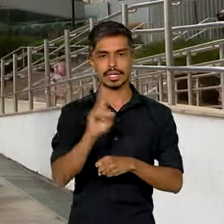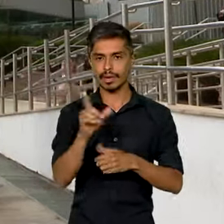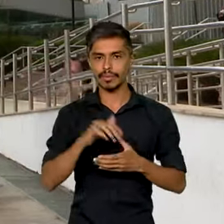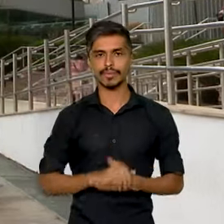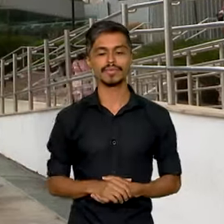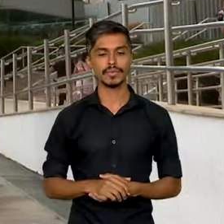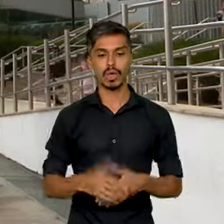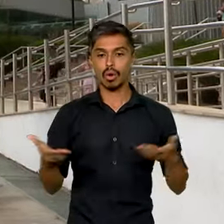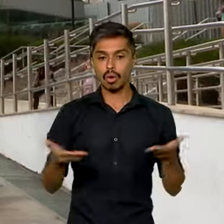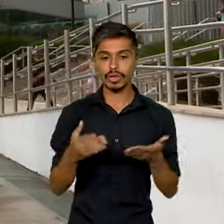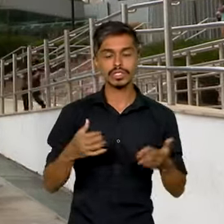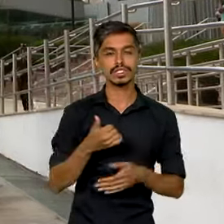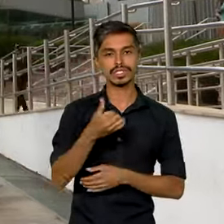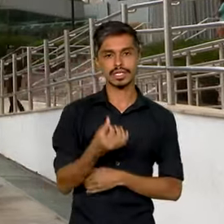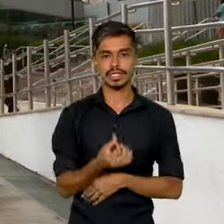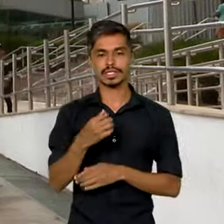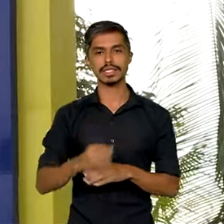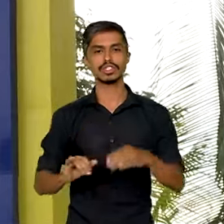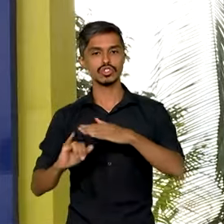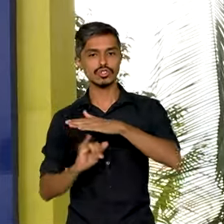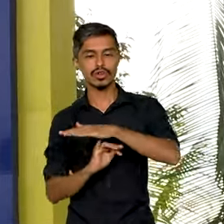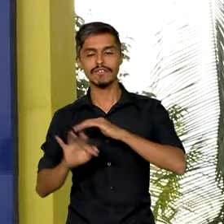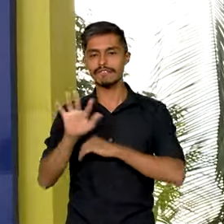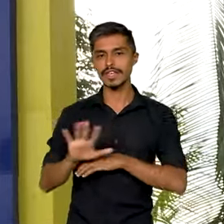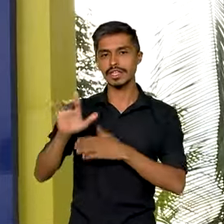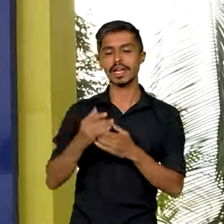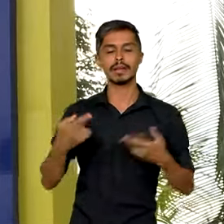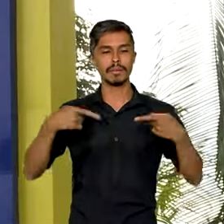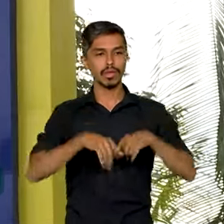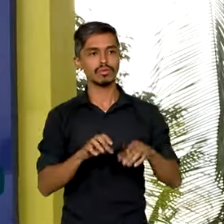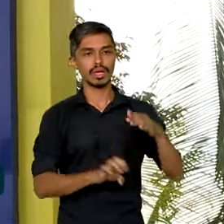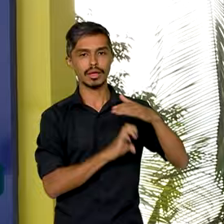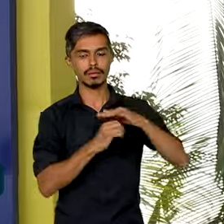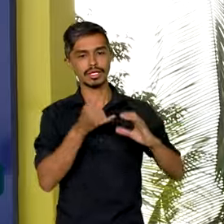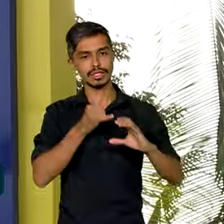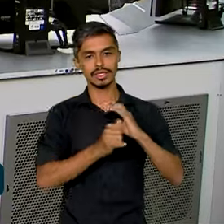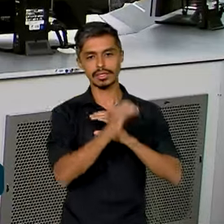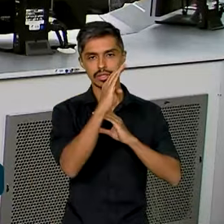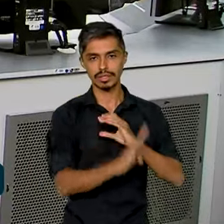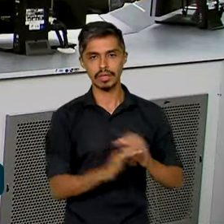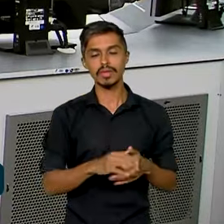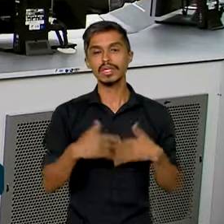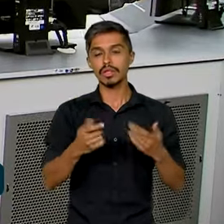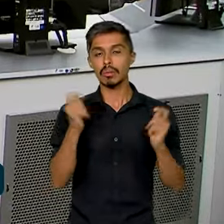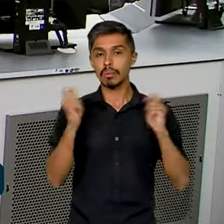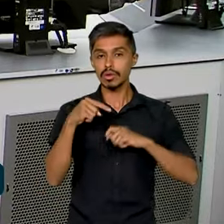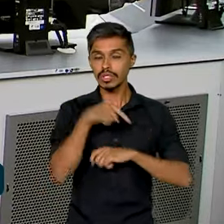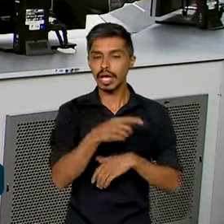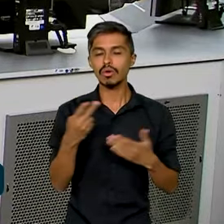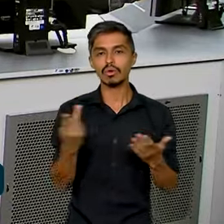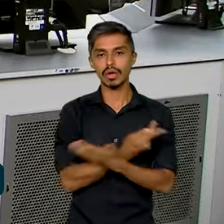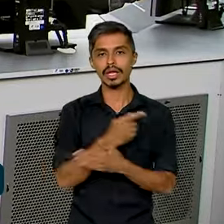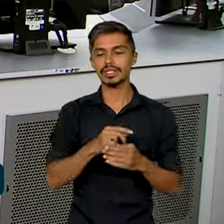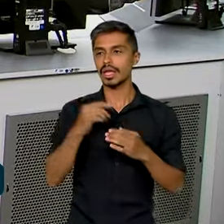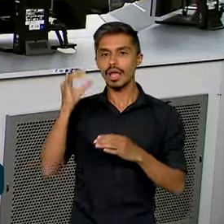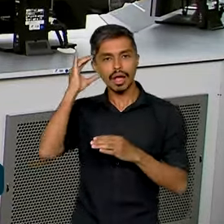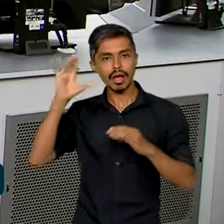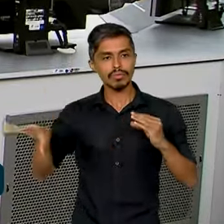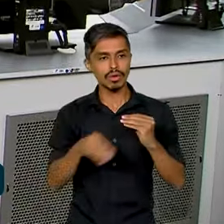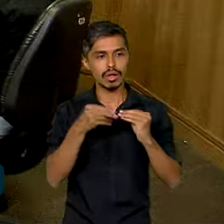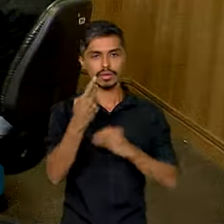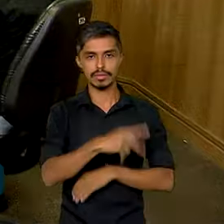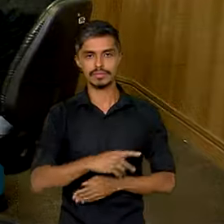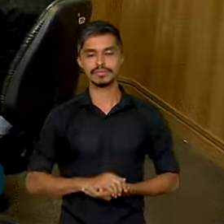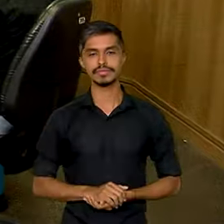Hoje, 16 institutos federais assinaram a parceria com a Empresa Brasil de Comunicação para que suas rádios passem a integrar a rede